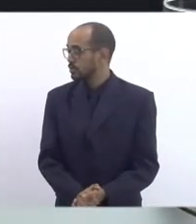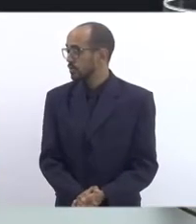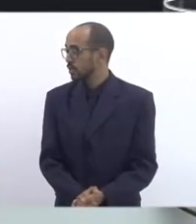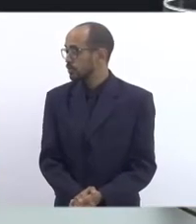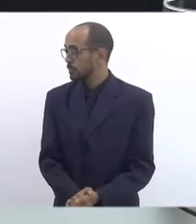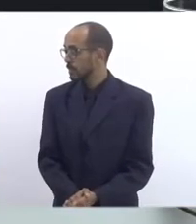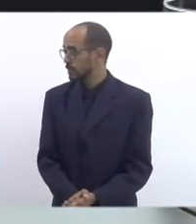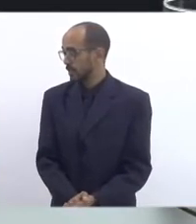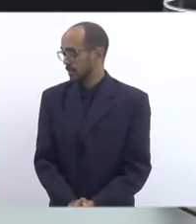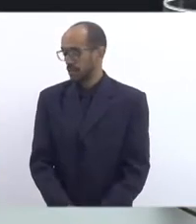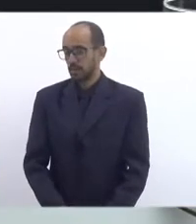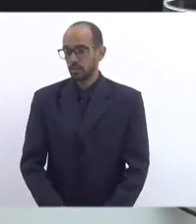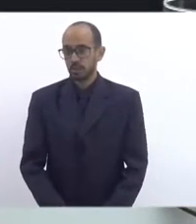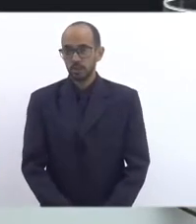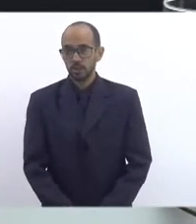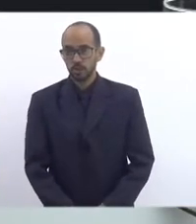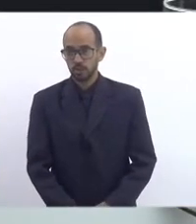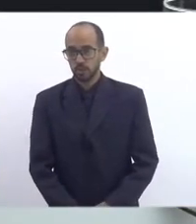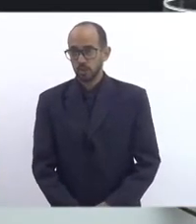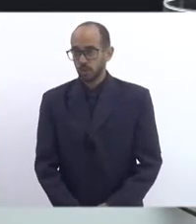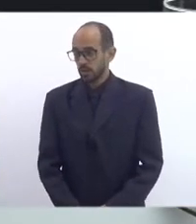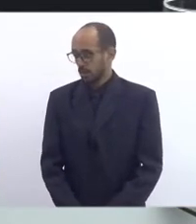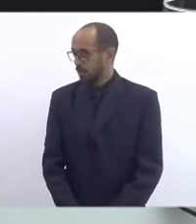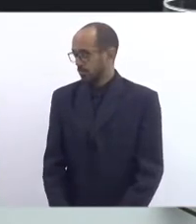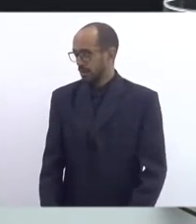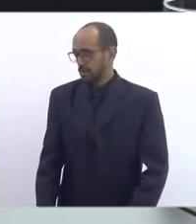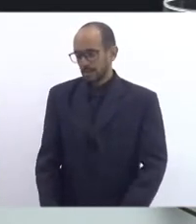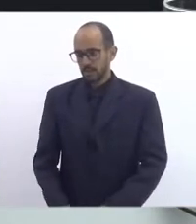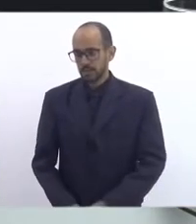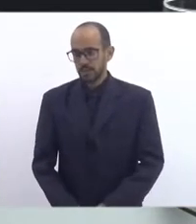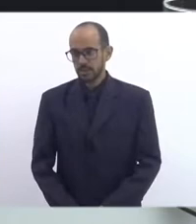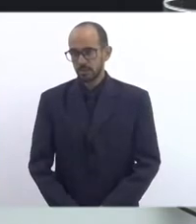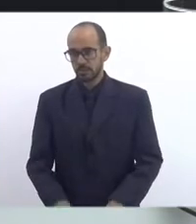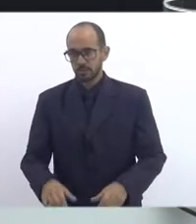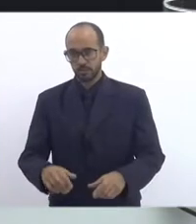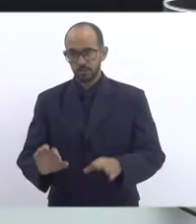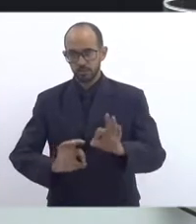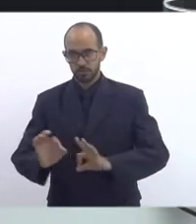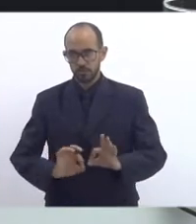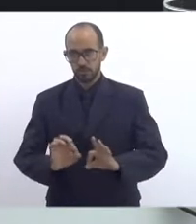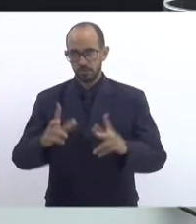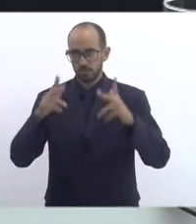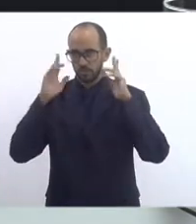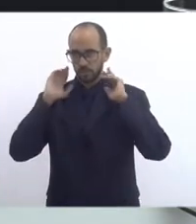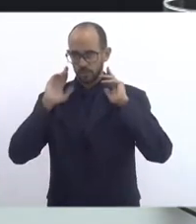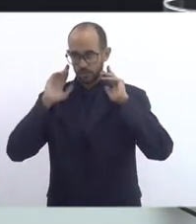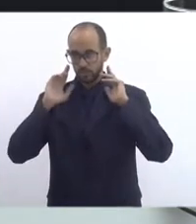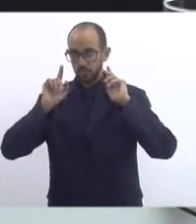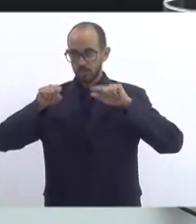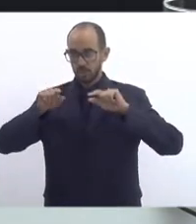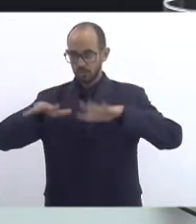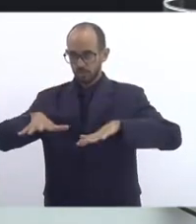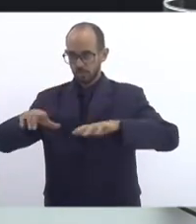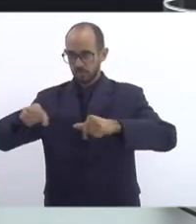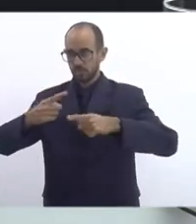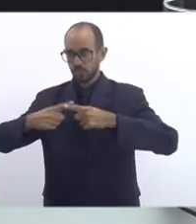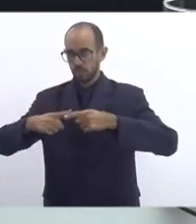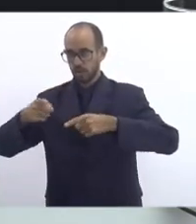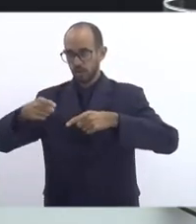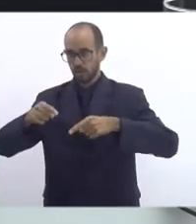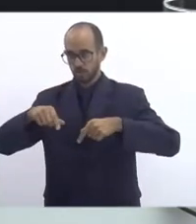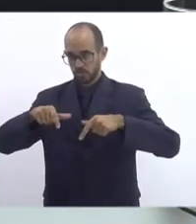Não. Não? Eu não li o projeto do cabeleireiro. Porque uma coisa é o crachá com o